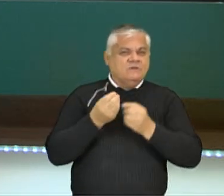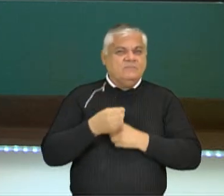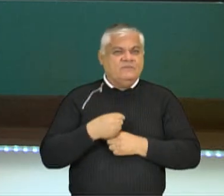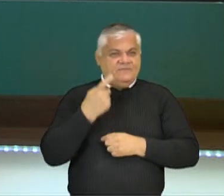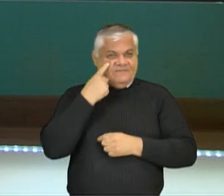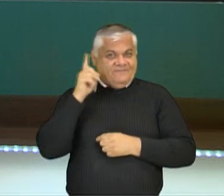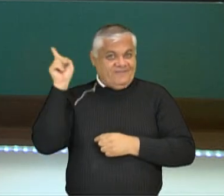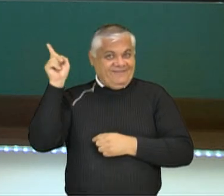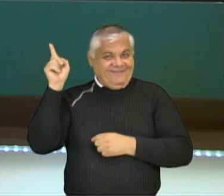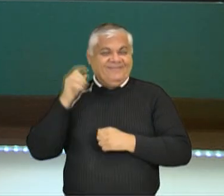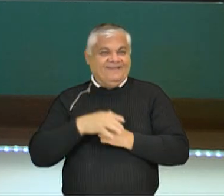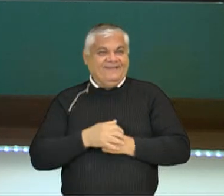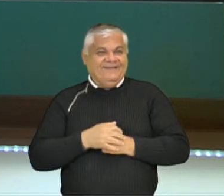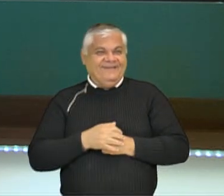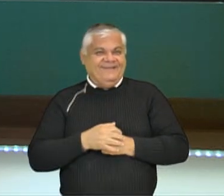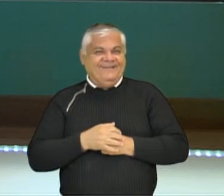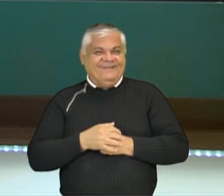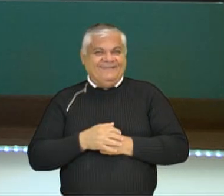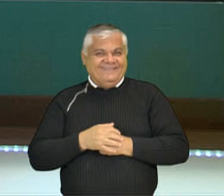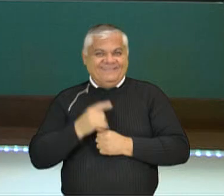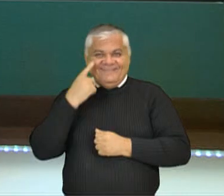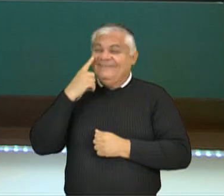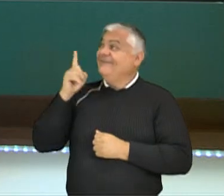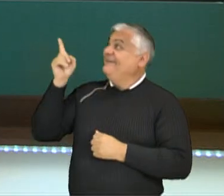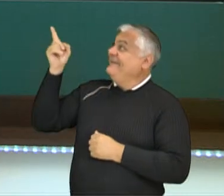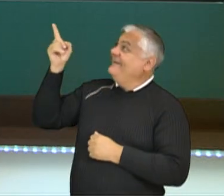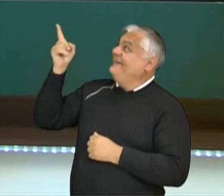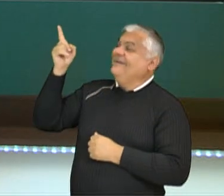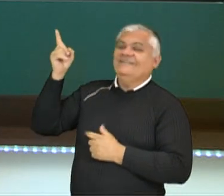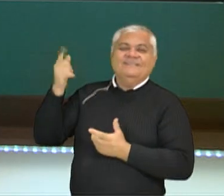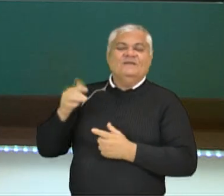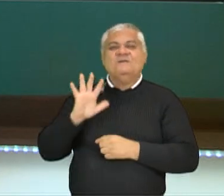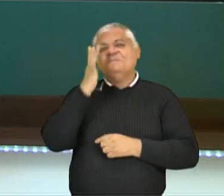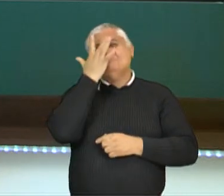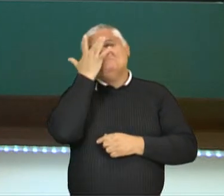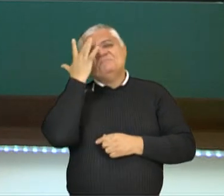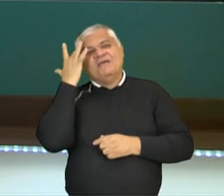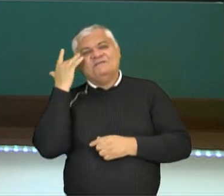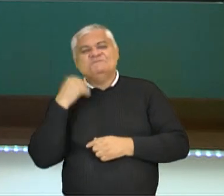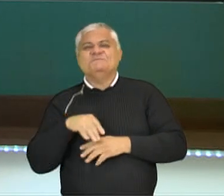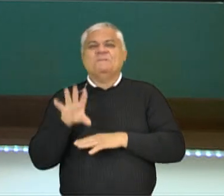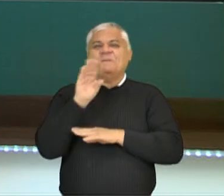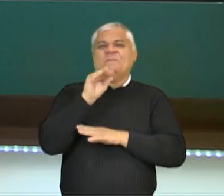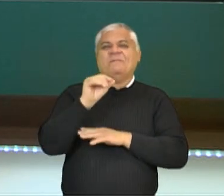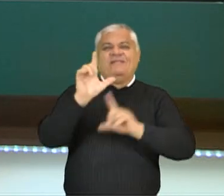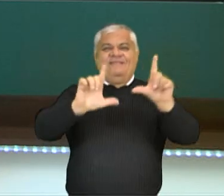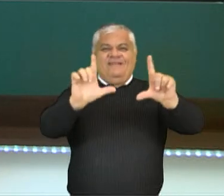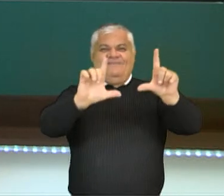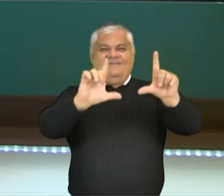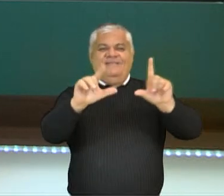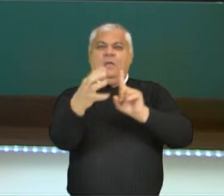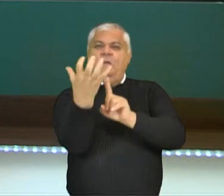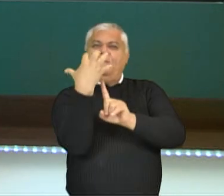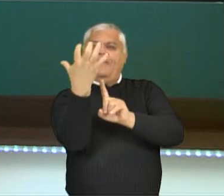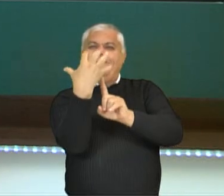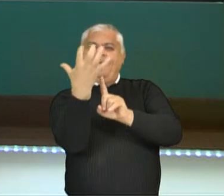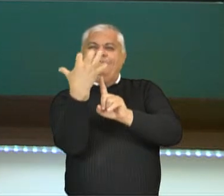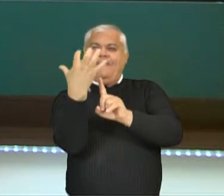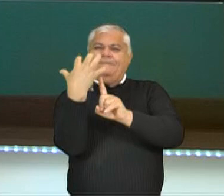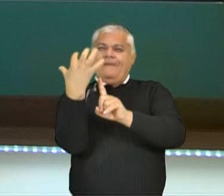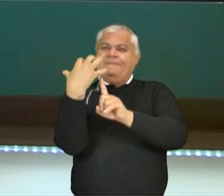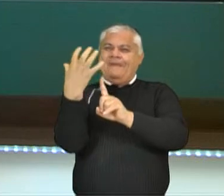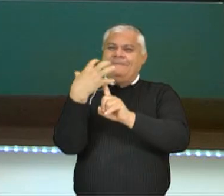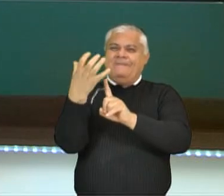visualizar através dessa. A professora vai usar essa como exemplo, né? Aqui está uma pessoa ali falando, né, influenciando,